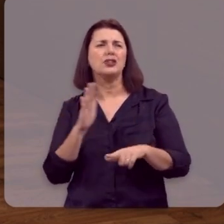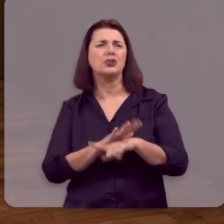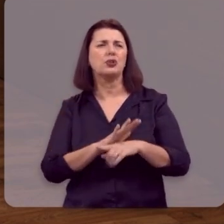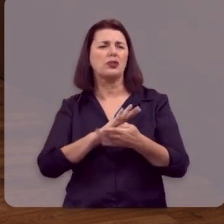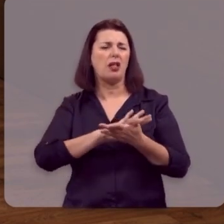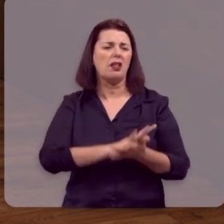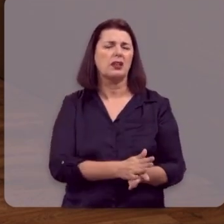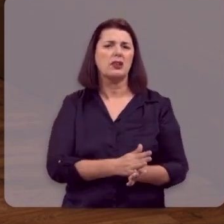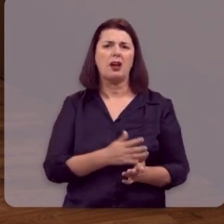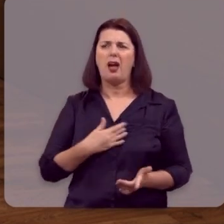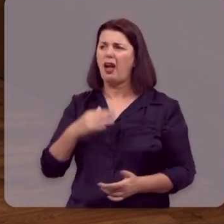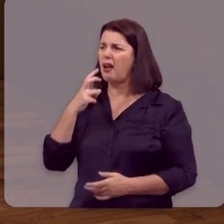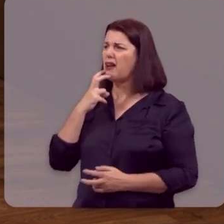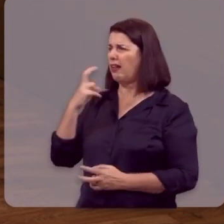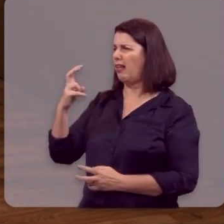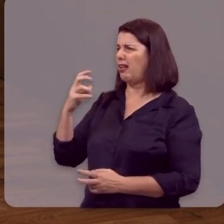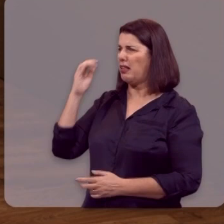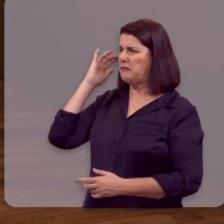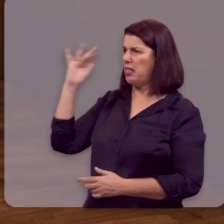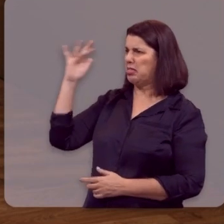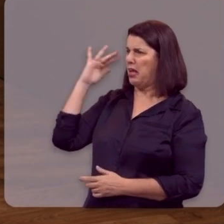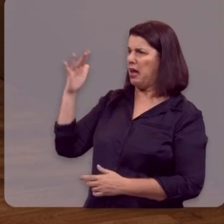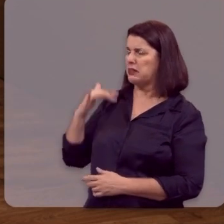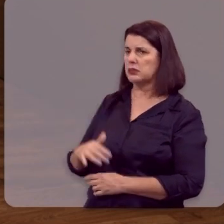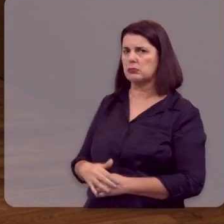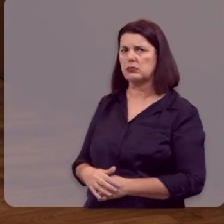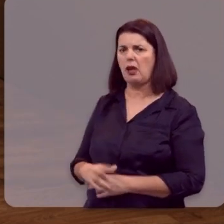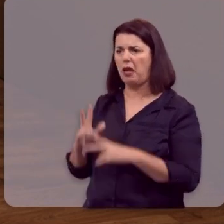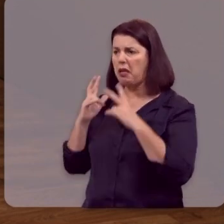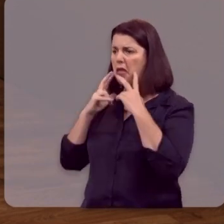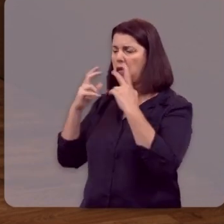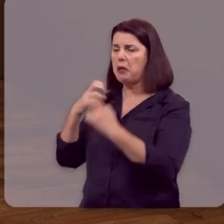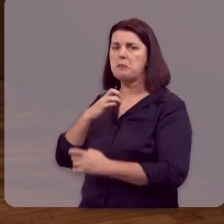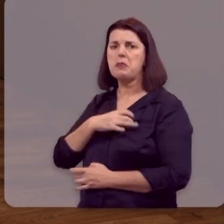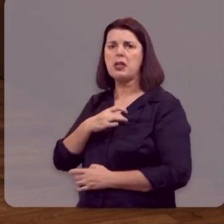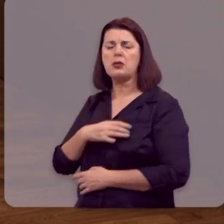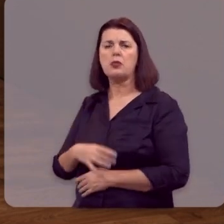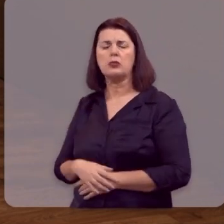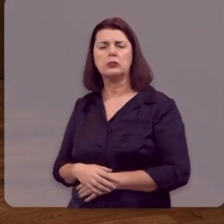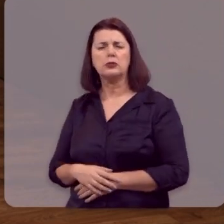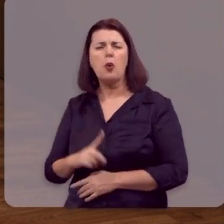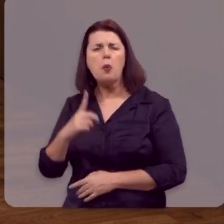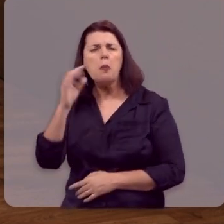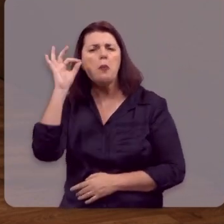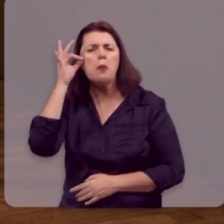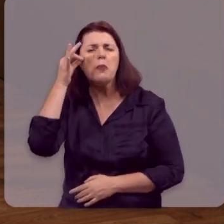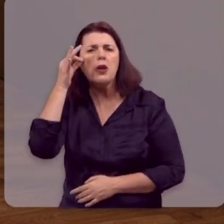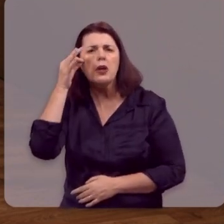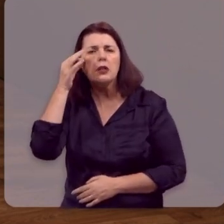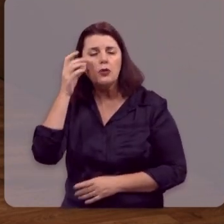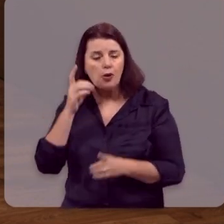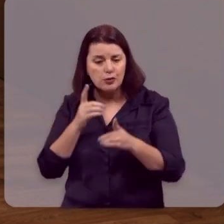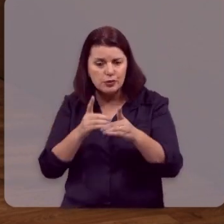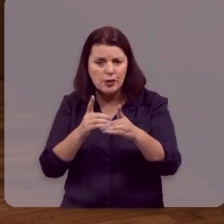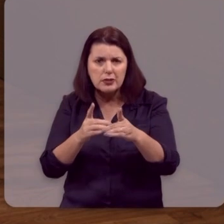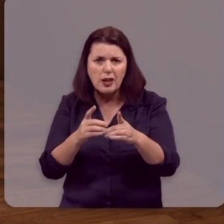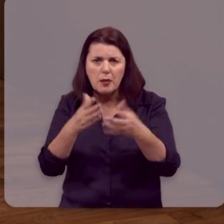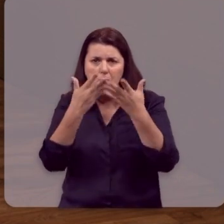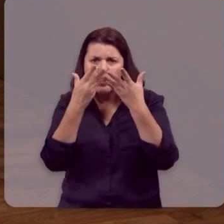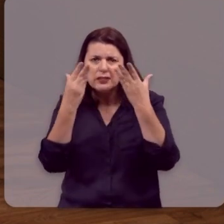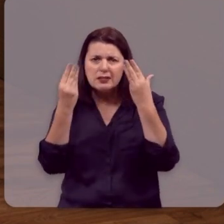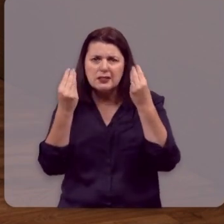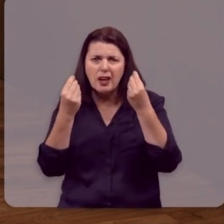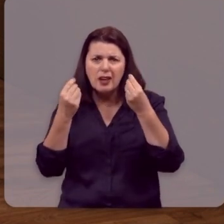disseram: é um fantasma, e tomados de medo gritaram. Por um momento os discípulos esqueceram o mar